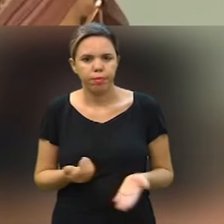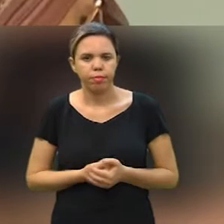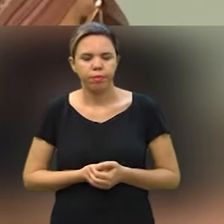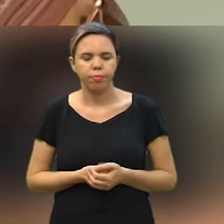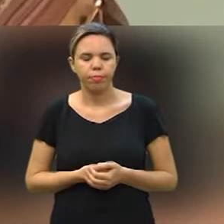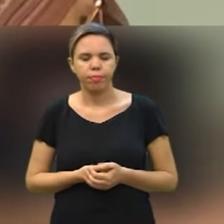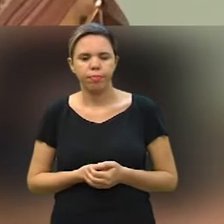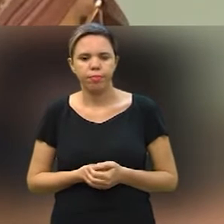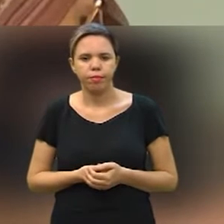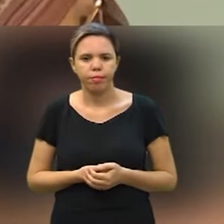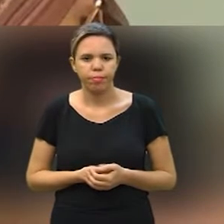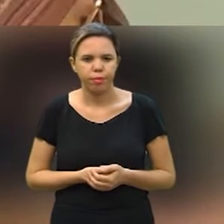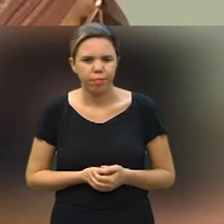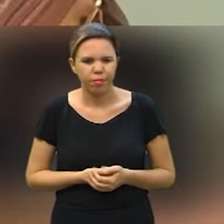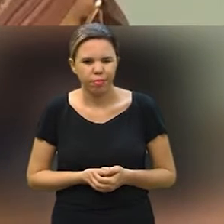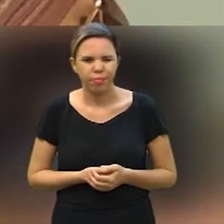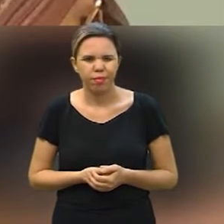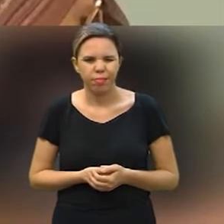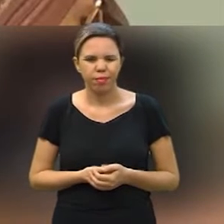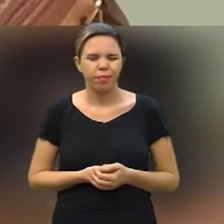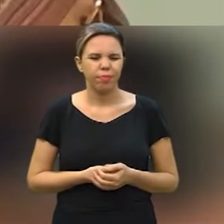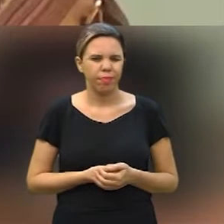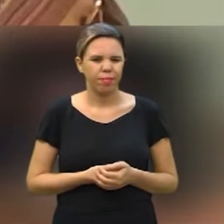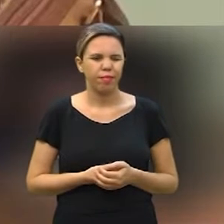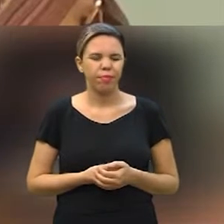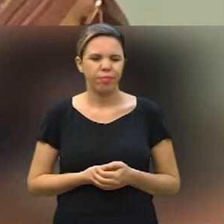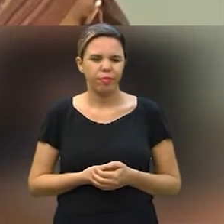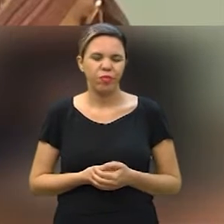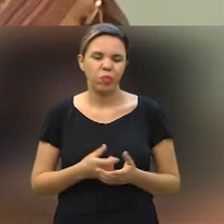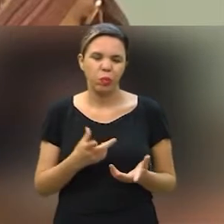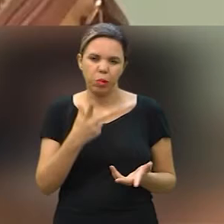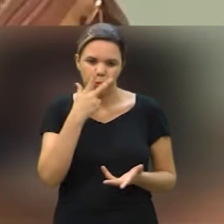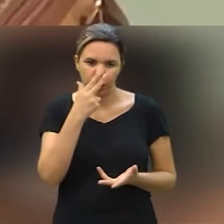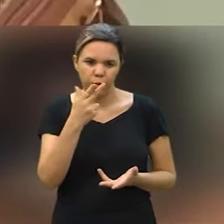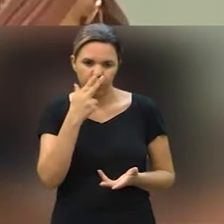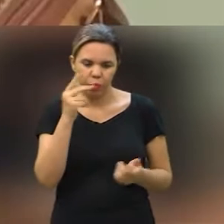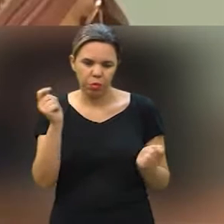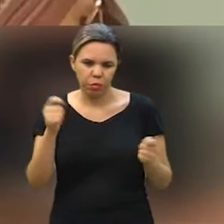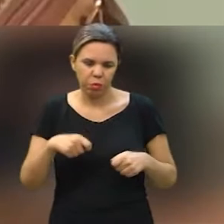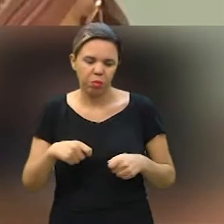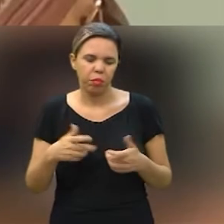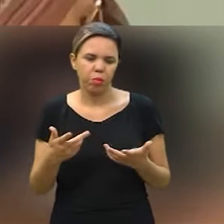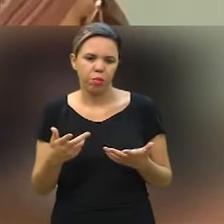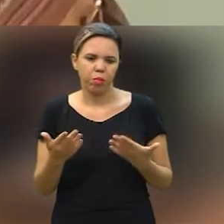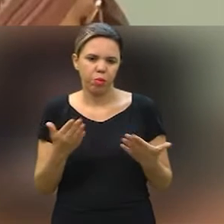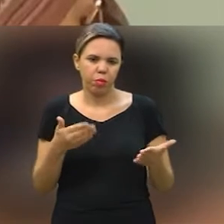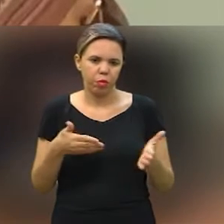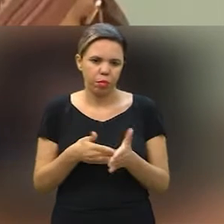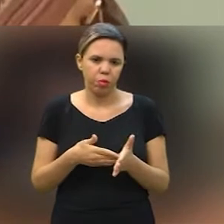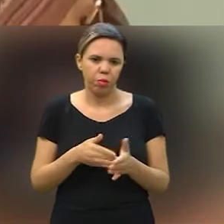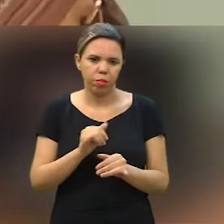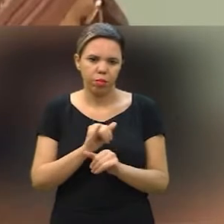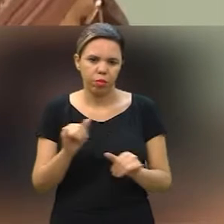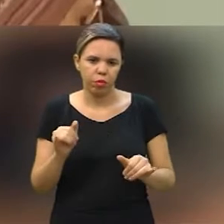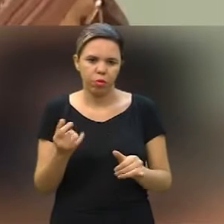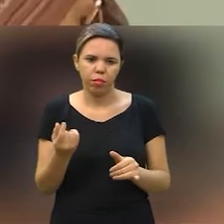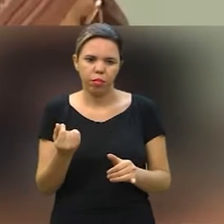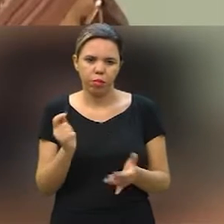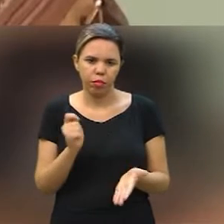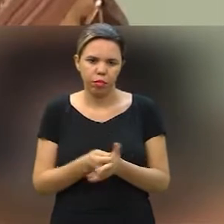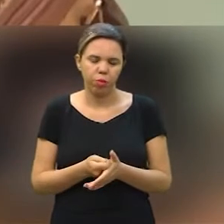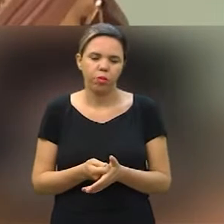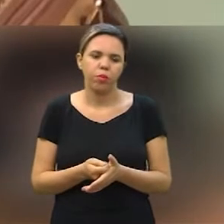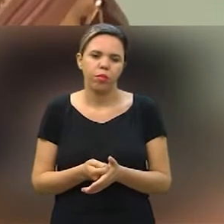Enfim, está numa situação muito, mas muito confortável com relação aos limites de alerta,